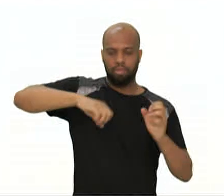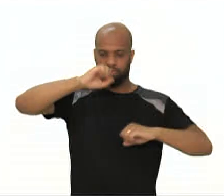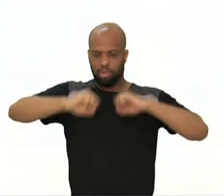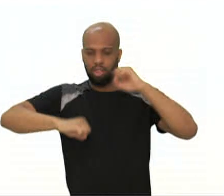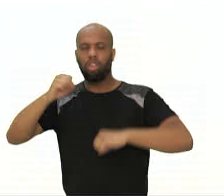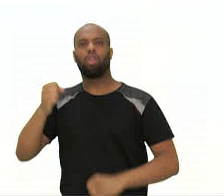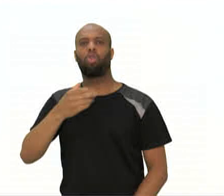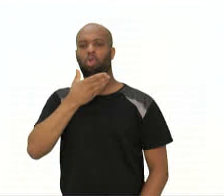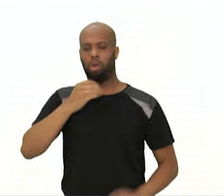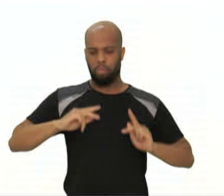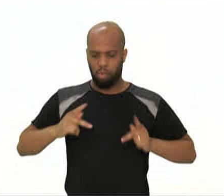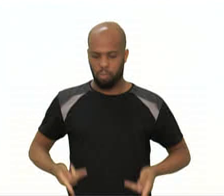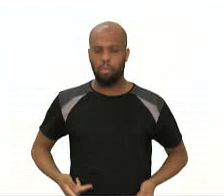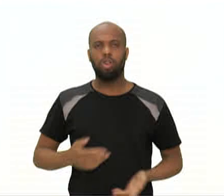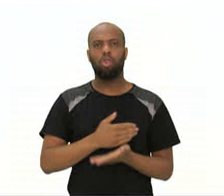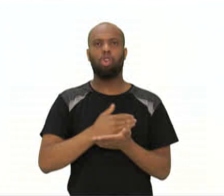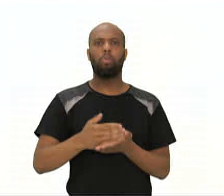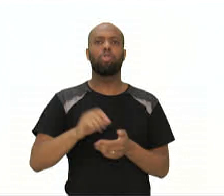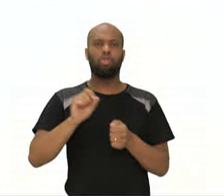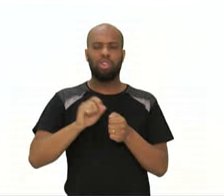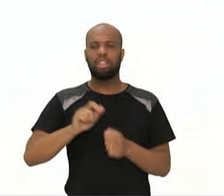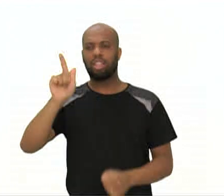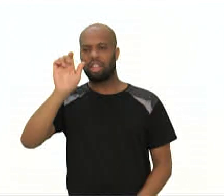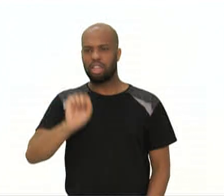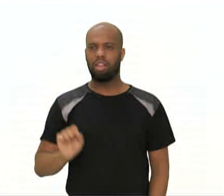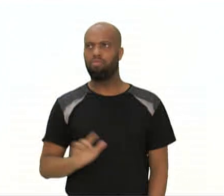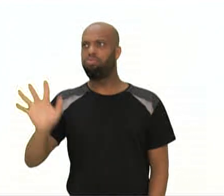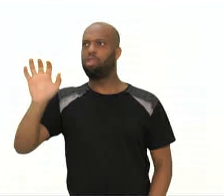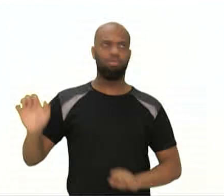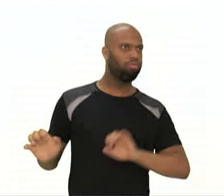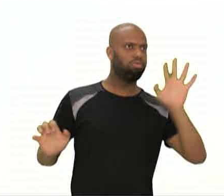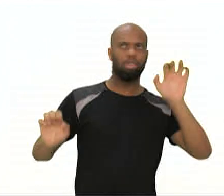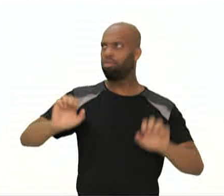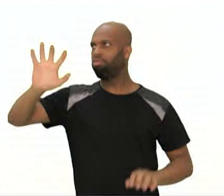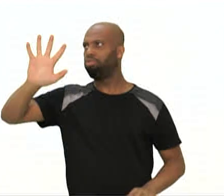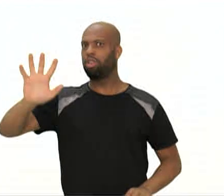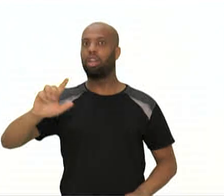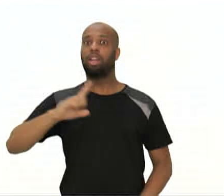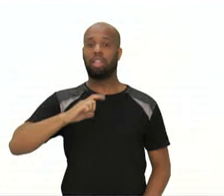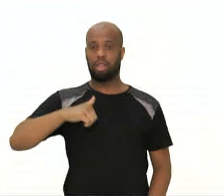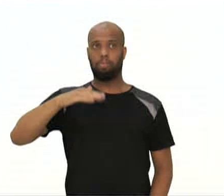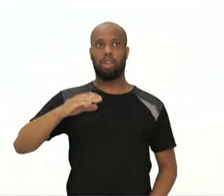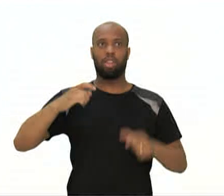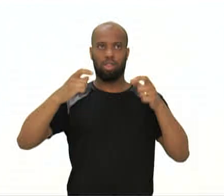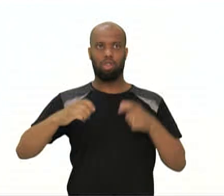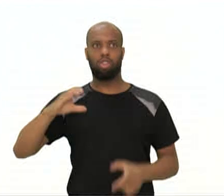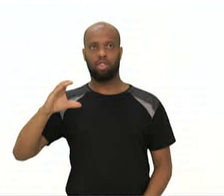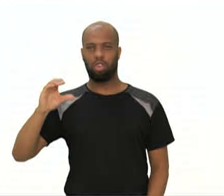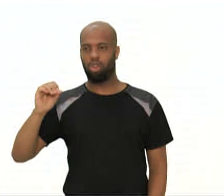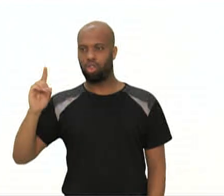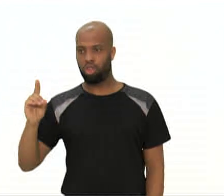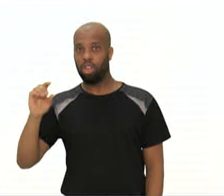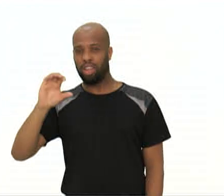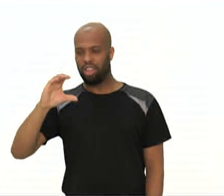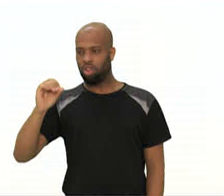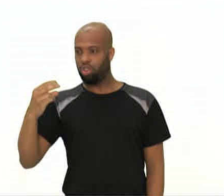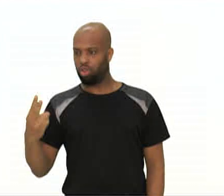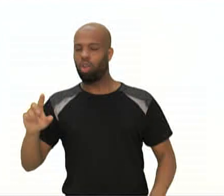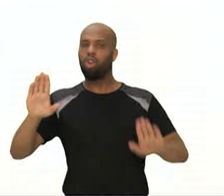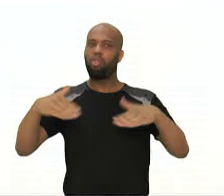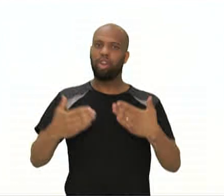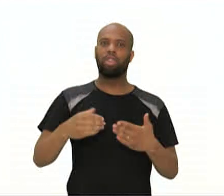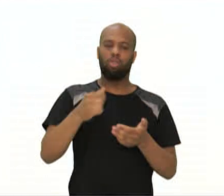a emitir quantidades significativas de gases poluentes, em especial o dióxido de carbono. As atividades humanas passaram